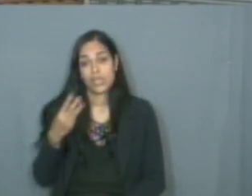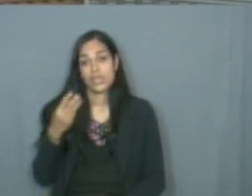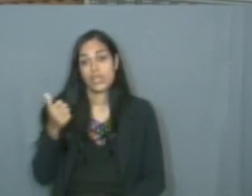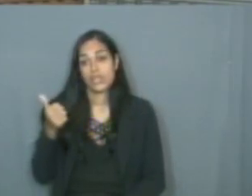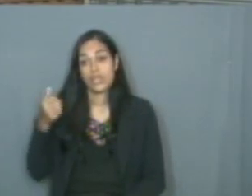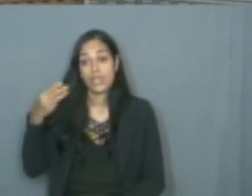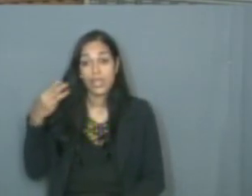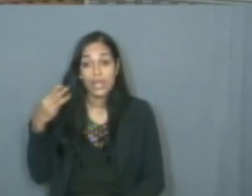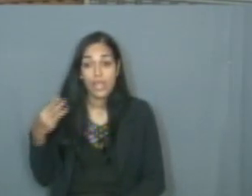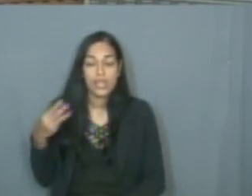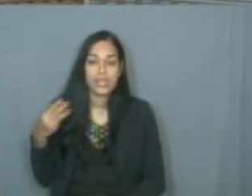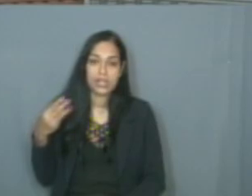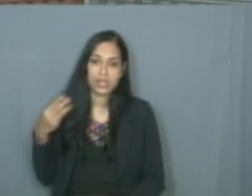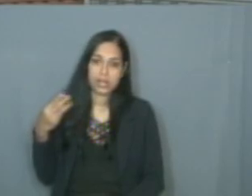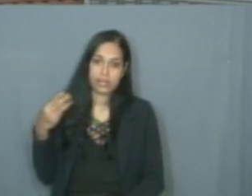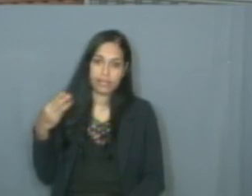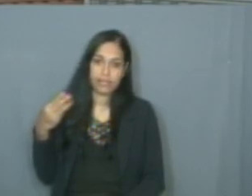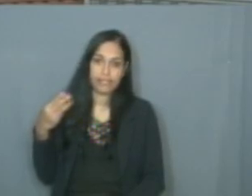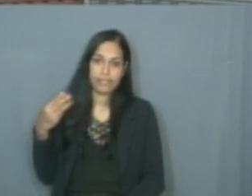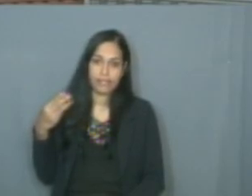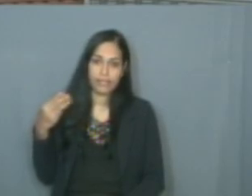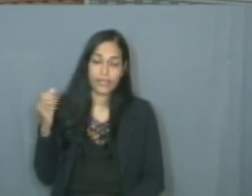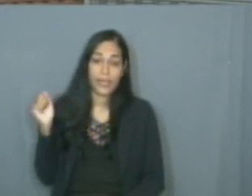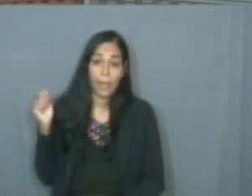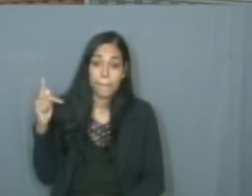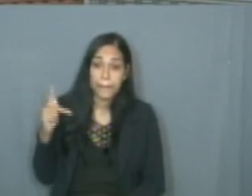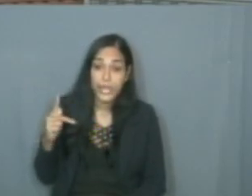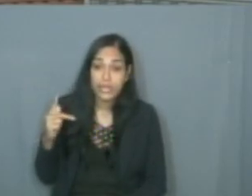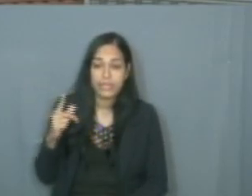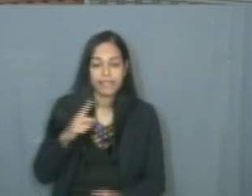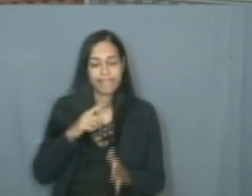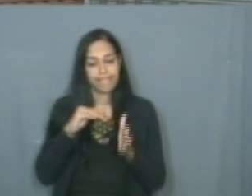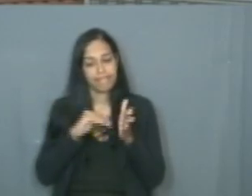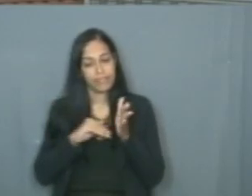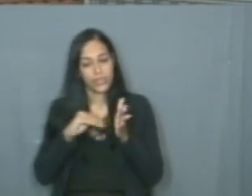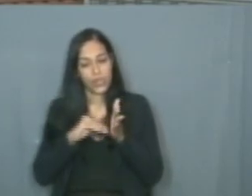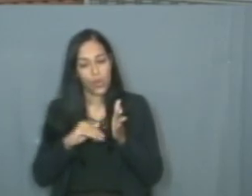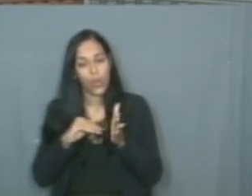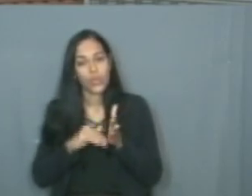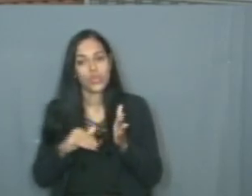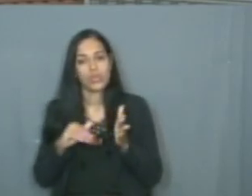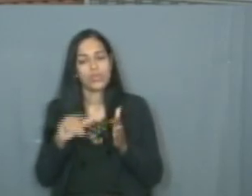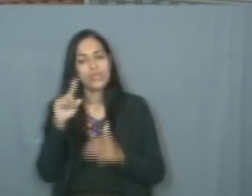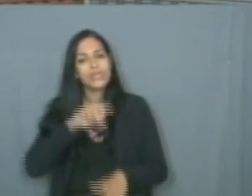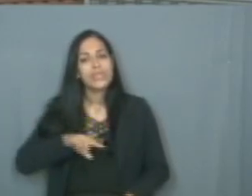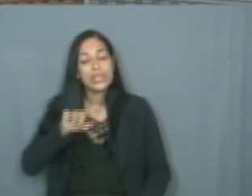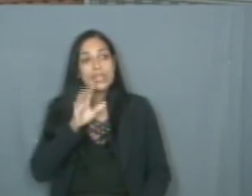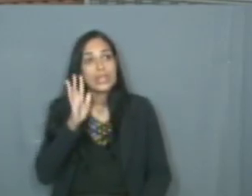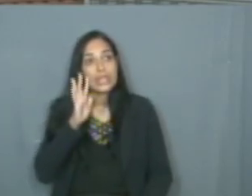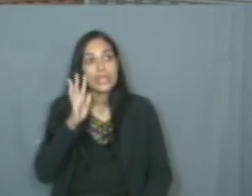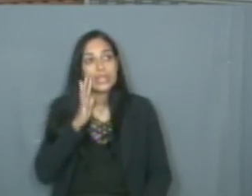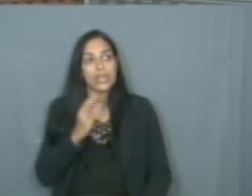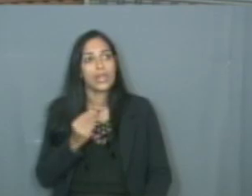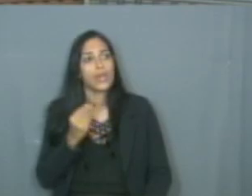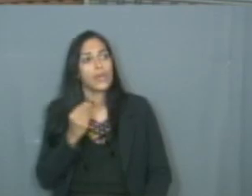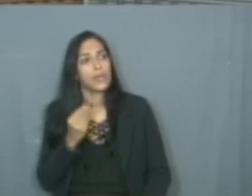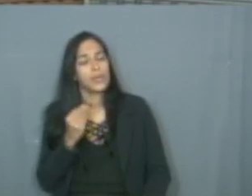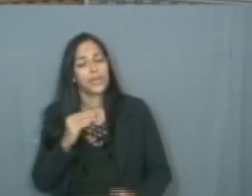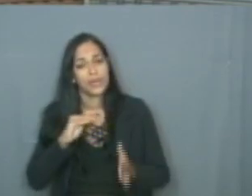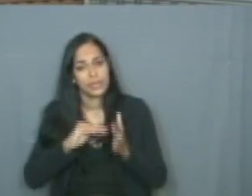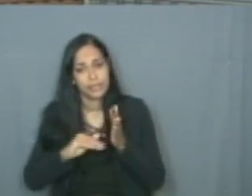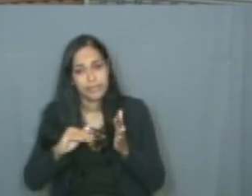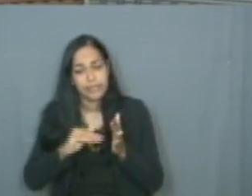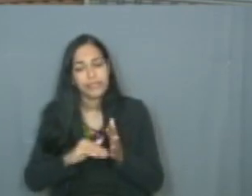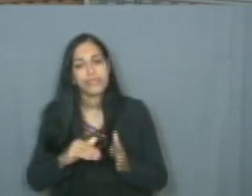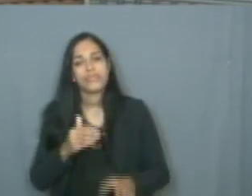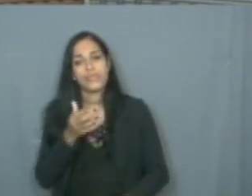2.313 aposentados tinham esses descontos. Imaginem os senhores que, com descontos na casa